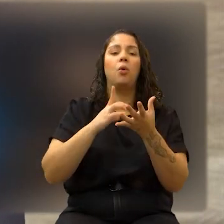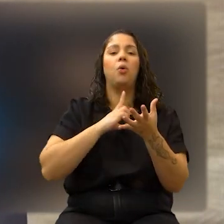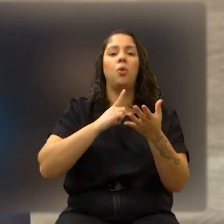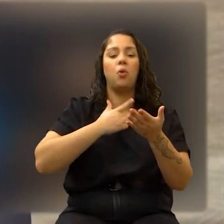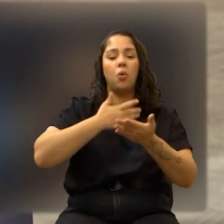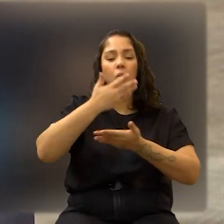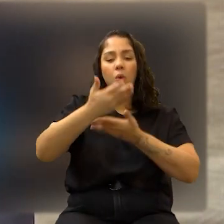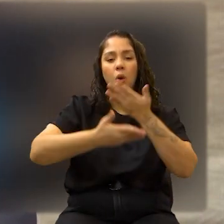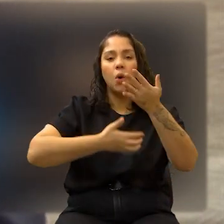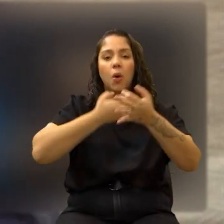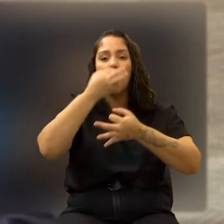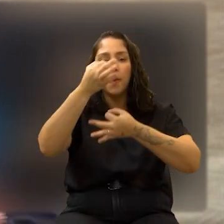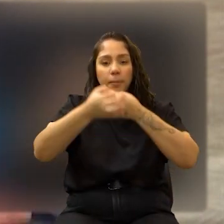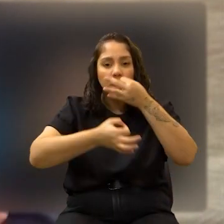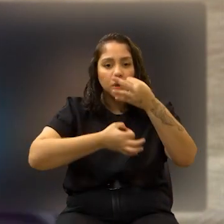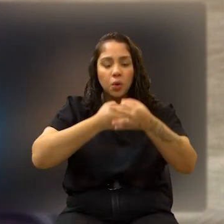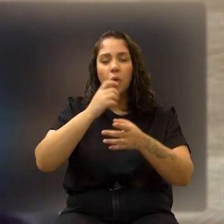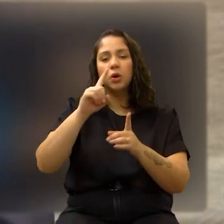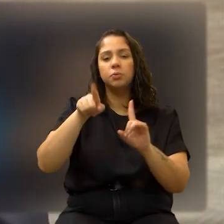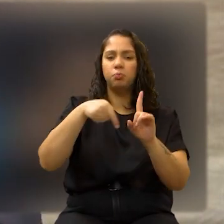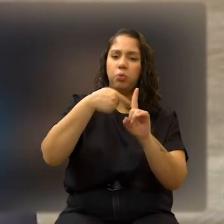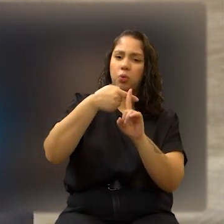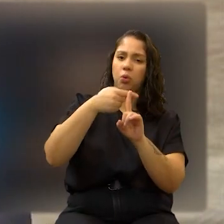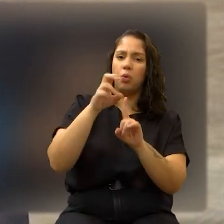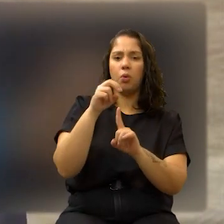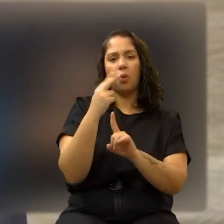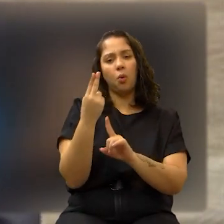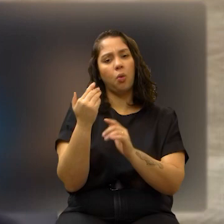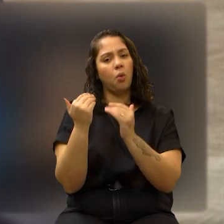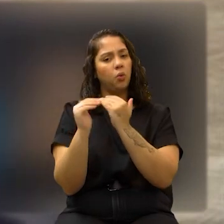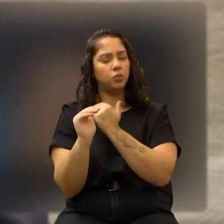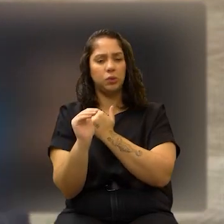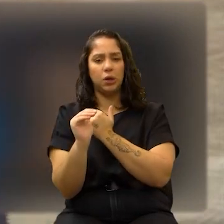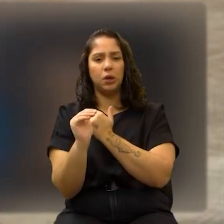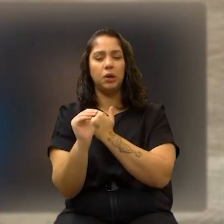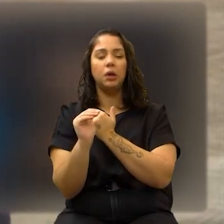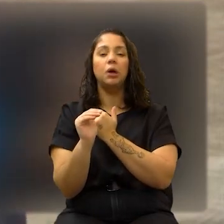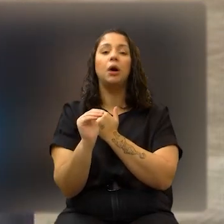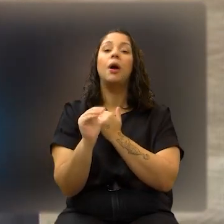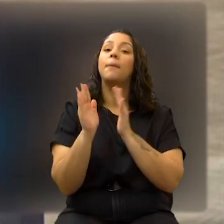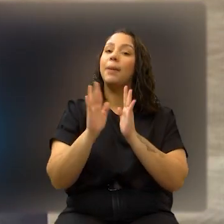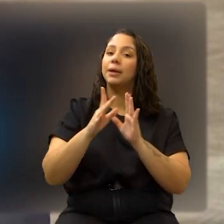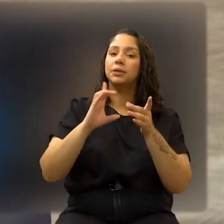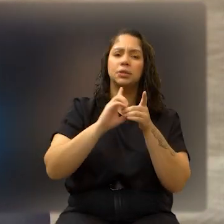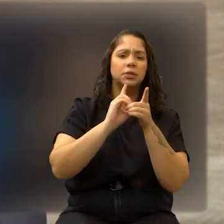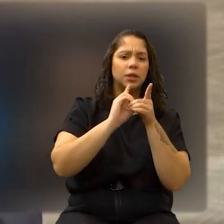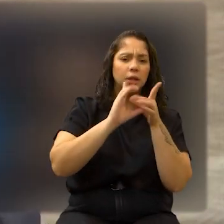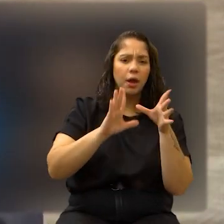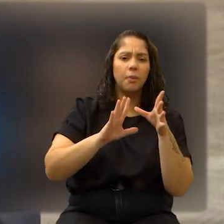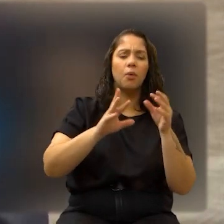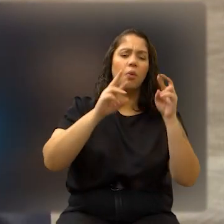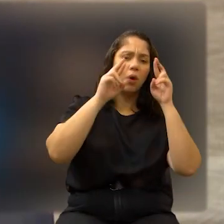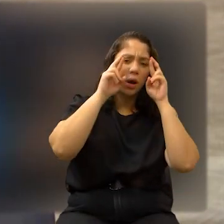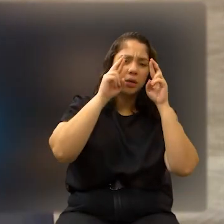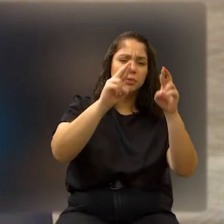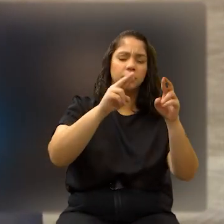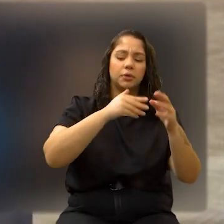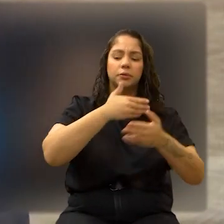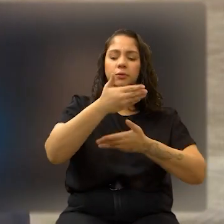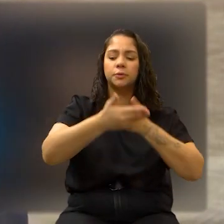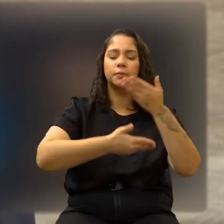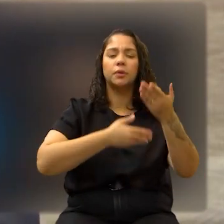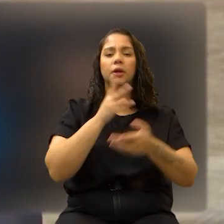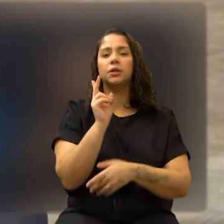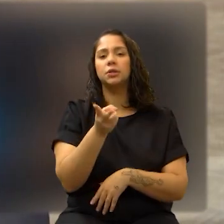debate sadio, ouvindo as opiniões favoráveis ou contrárias, mas muito democrático,